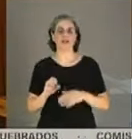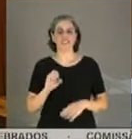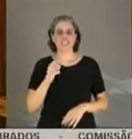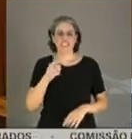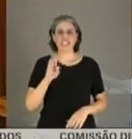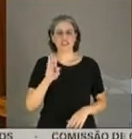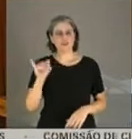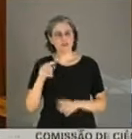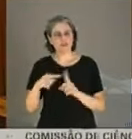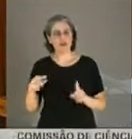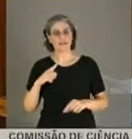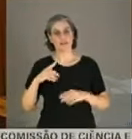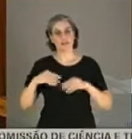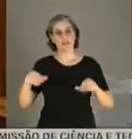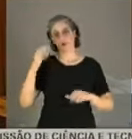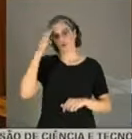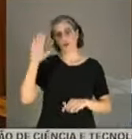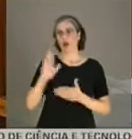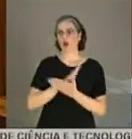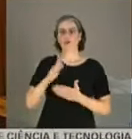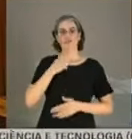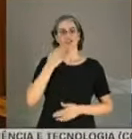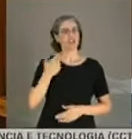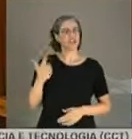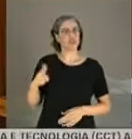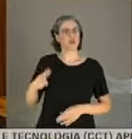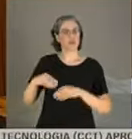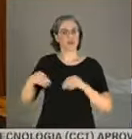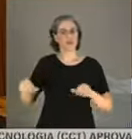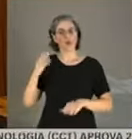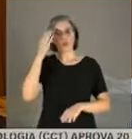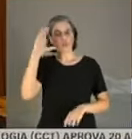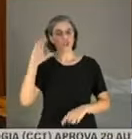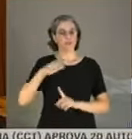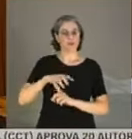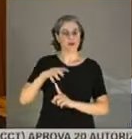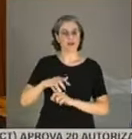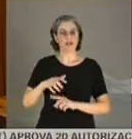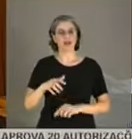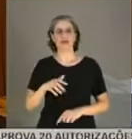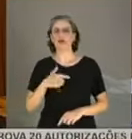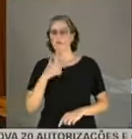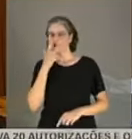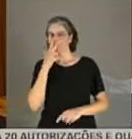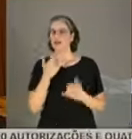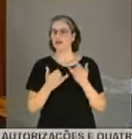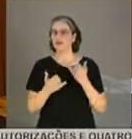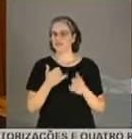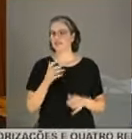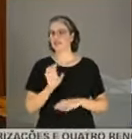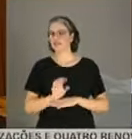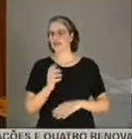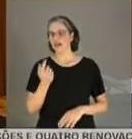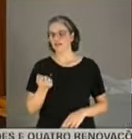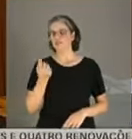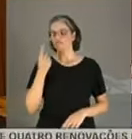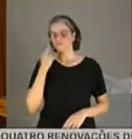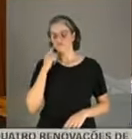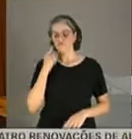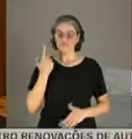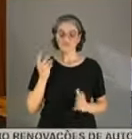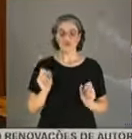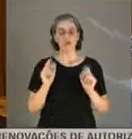Com terrenos em Curitiba, que alguns dizem que nem existe? Curitiba, Paraná, algo me soa familiar com esse estado. Interessante. E